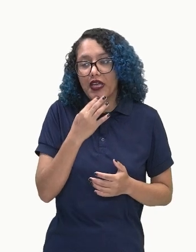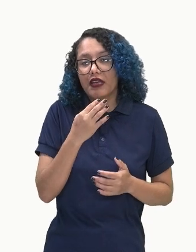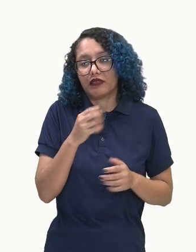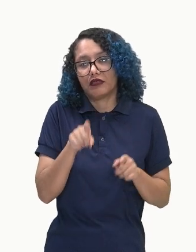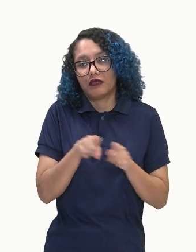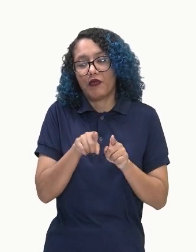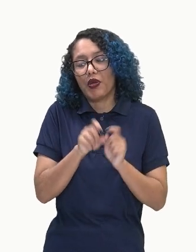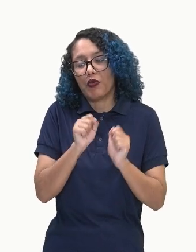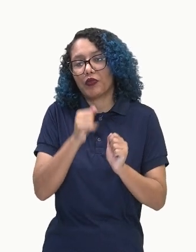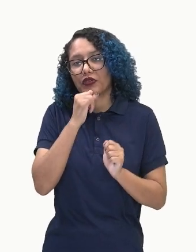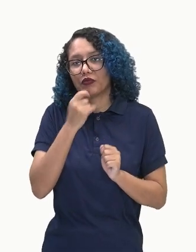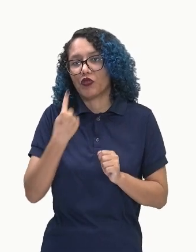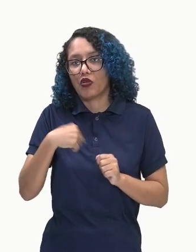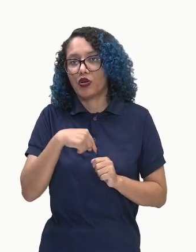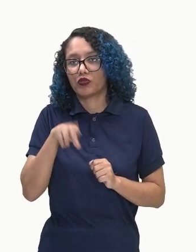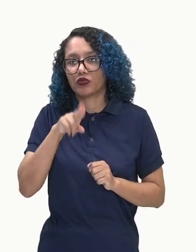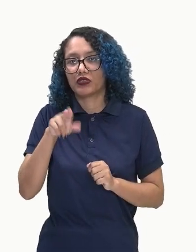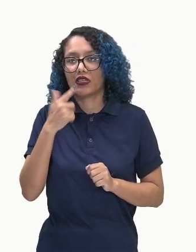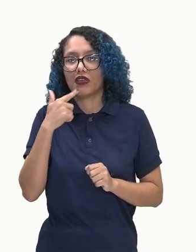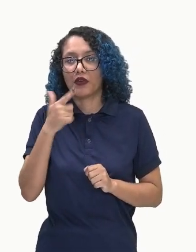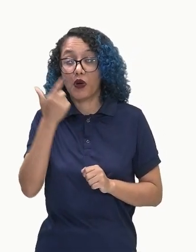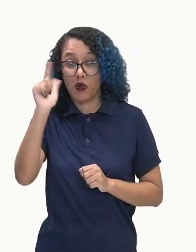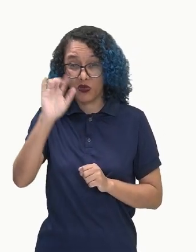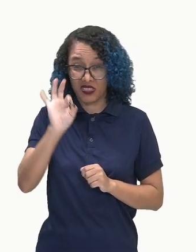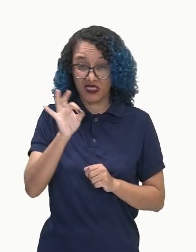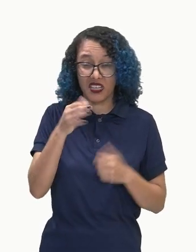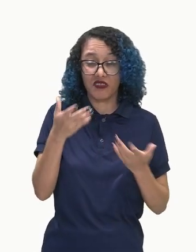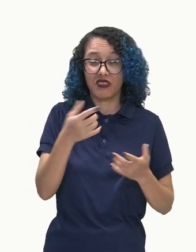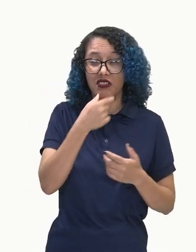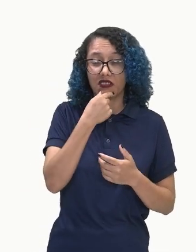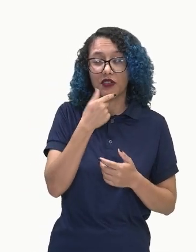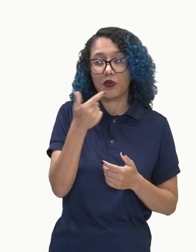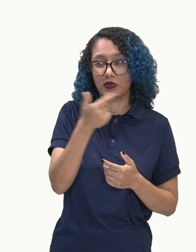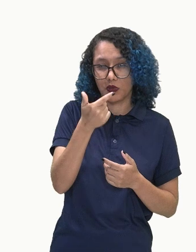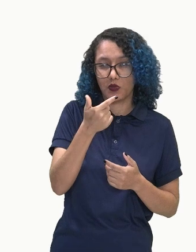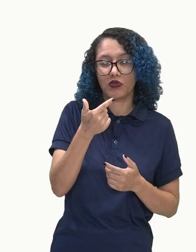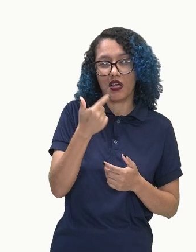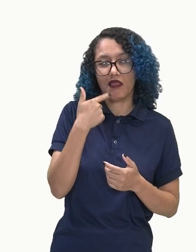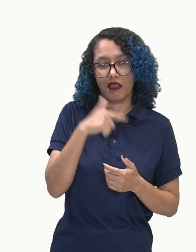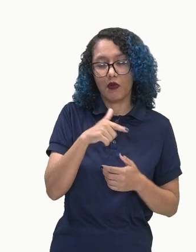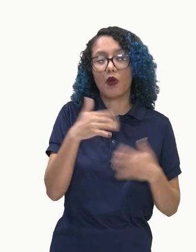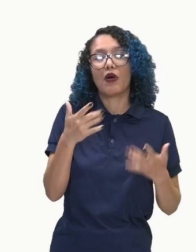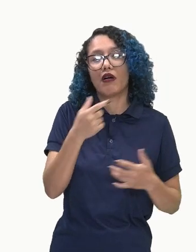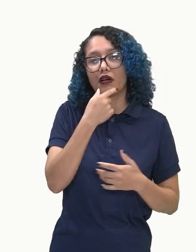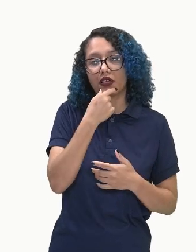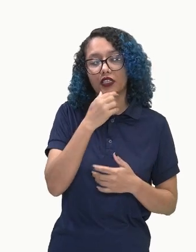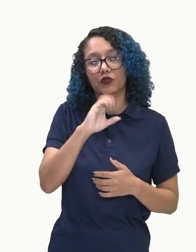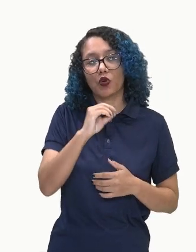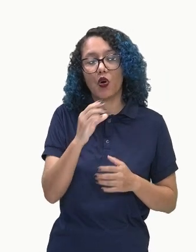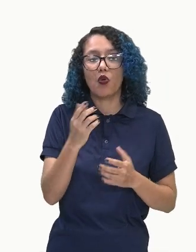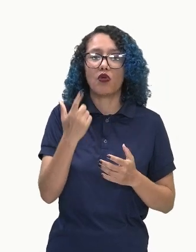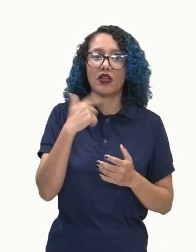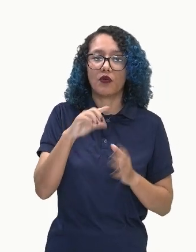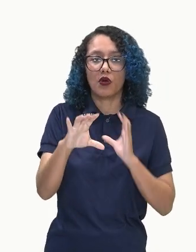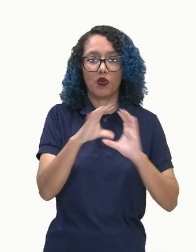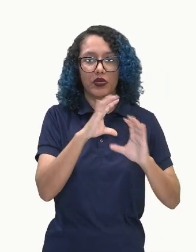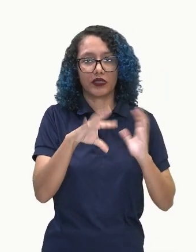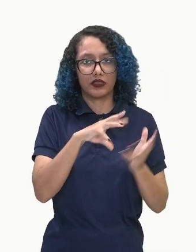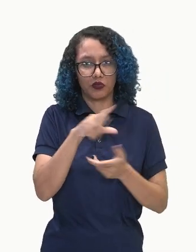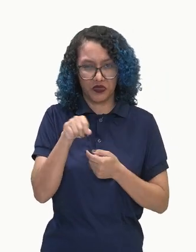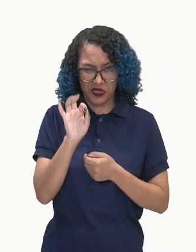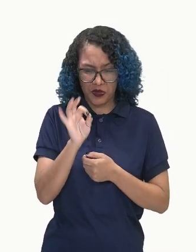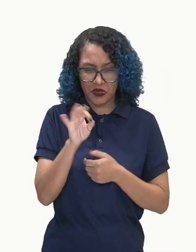língua, né? E utilizamos a língua inglesa como uma língua, como uma segunda língua, então uma língua de comunicação universal, né? Língua